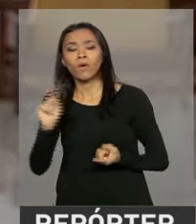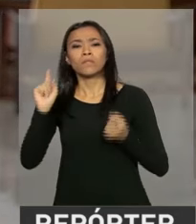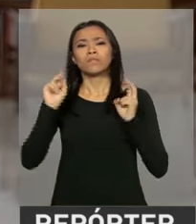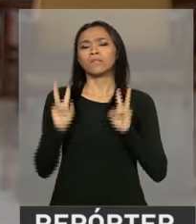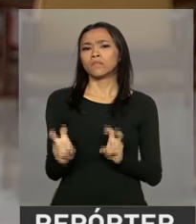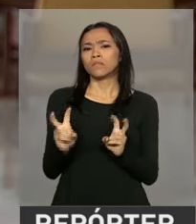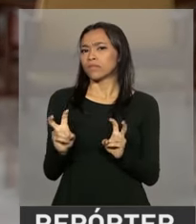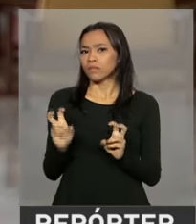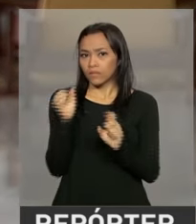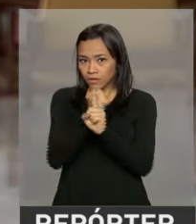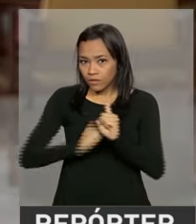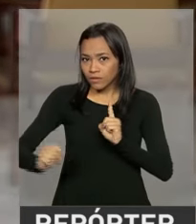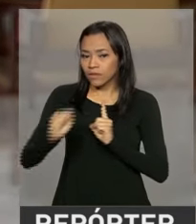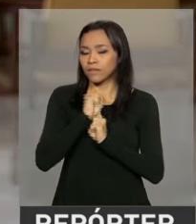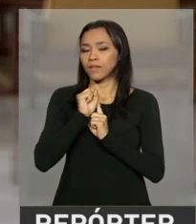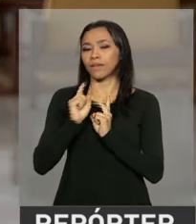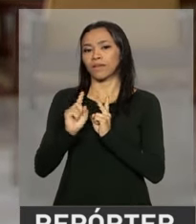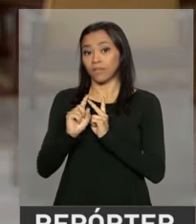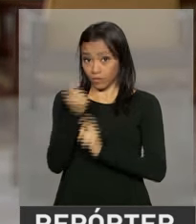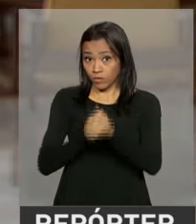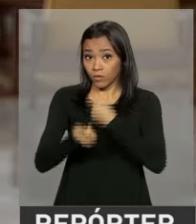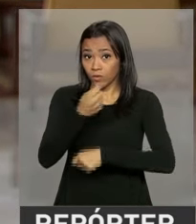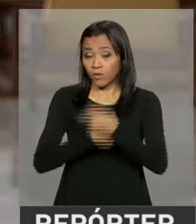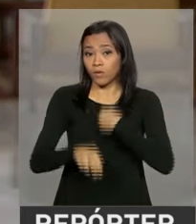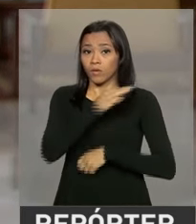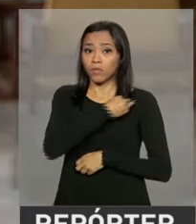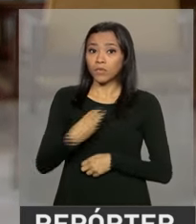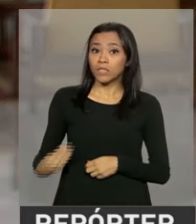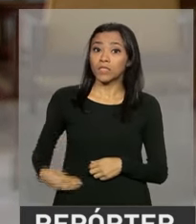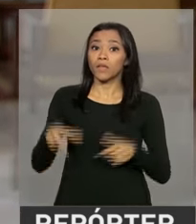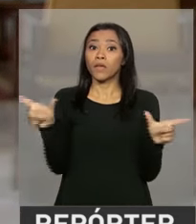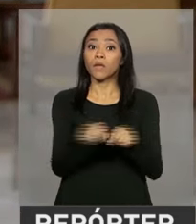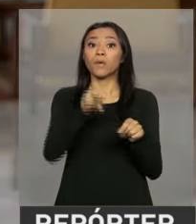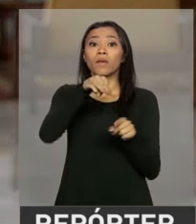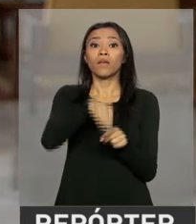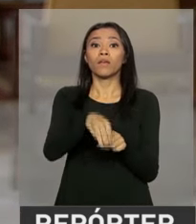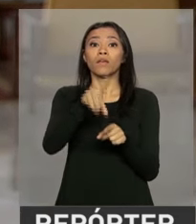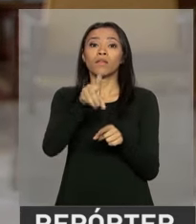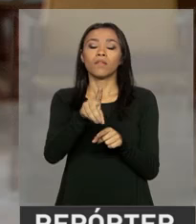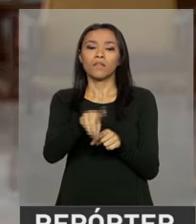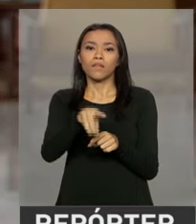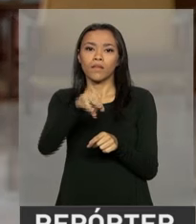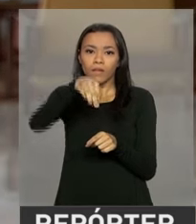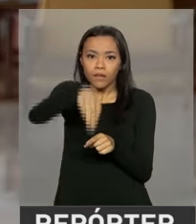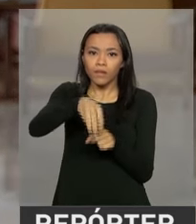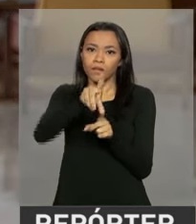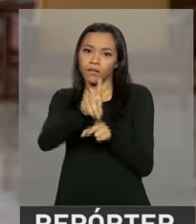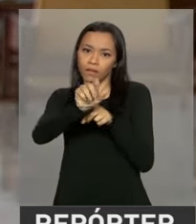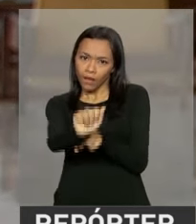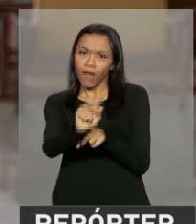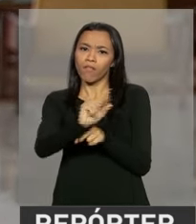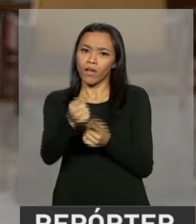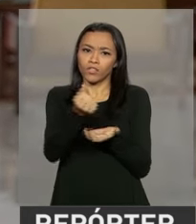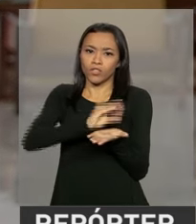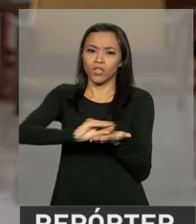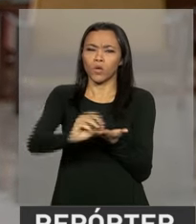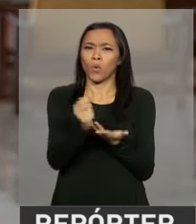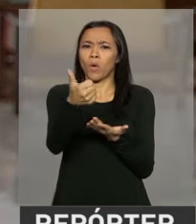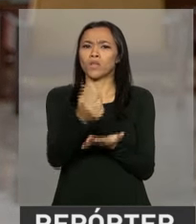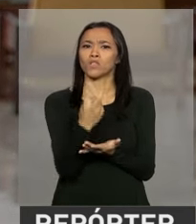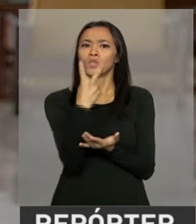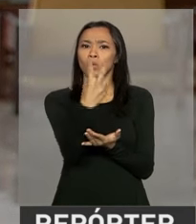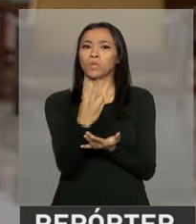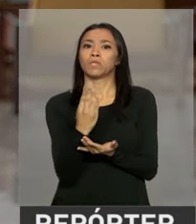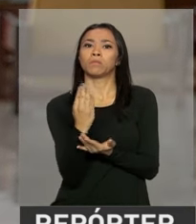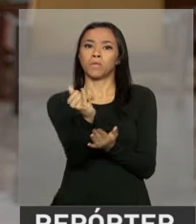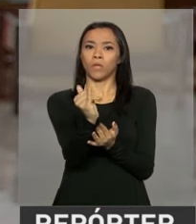sociais aí da economia Leandro o Ministério do Desenvolvimento Social e Agrário vai repassar quase R bilhões meio de reais